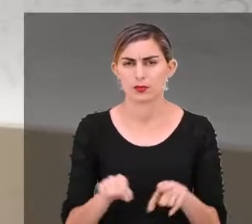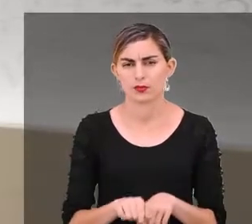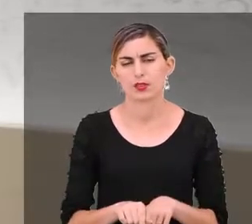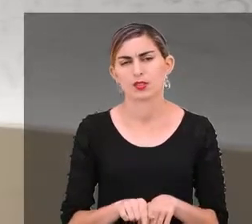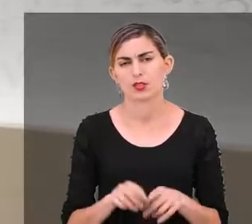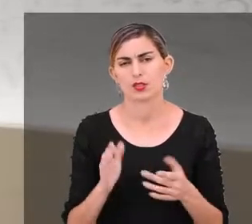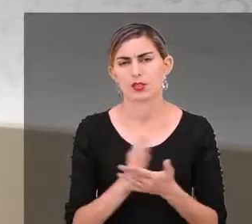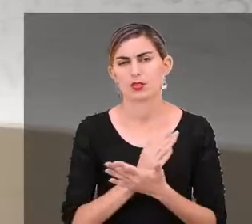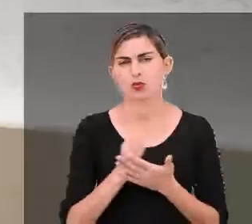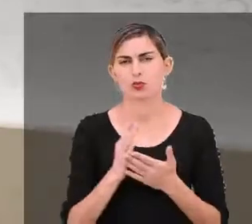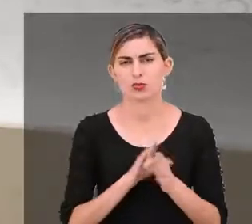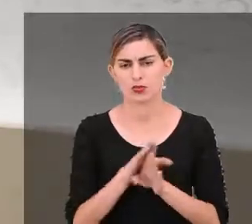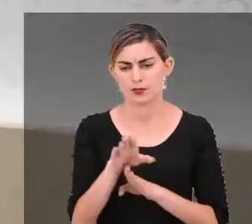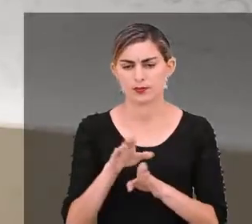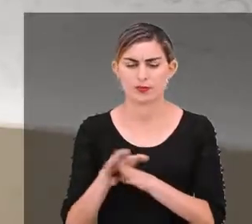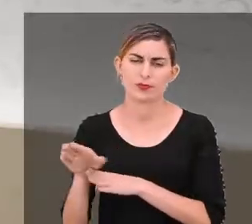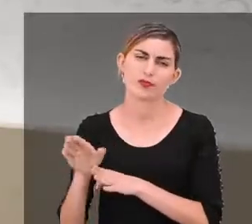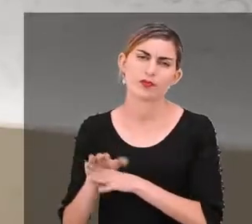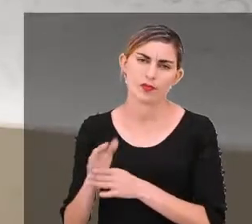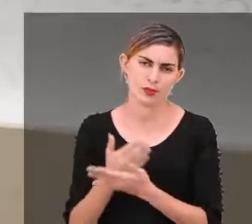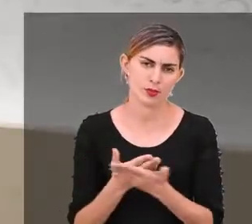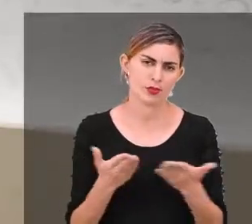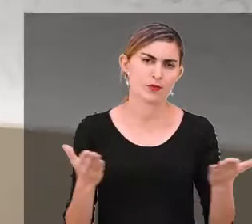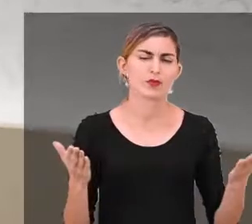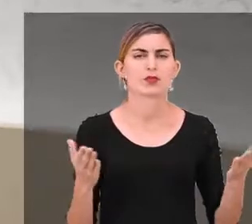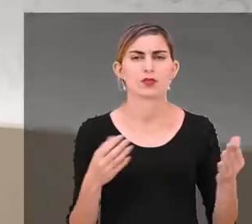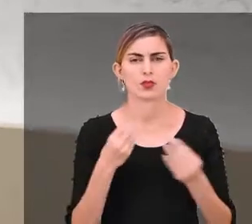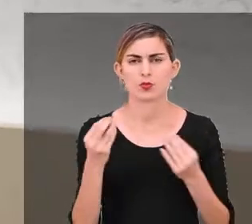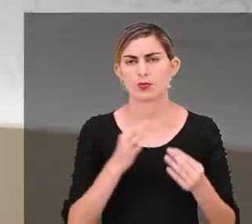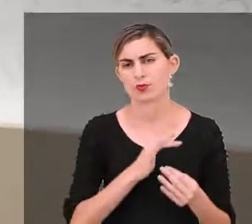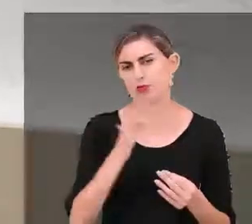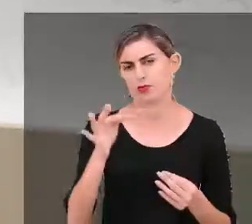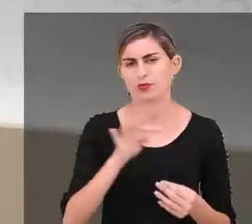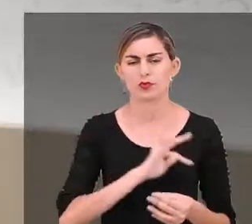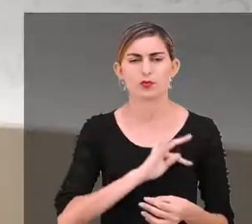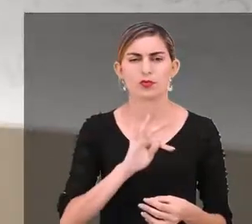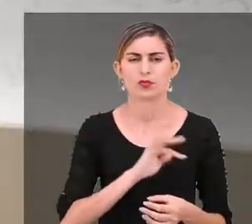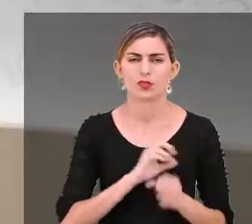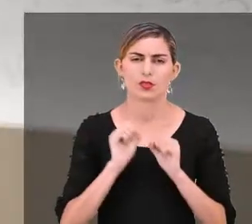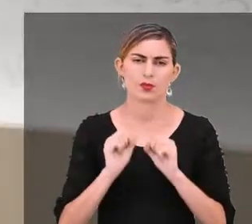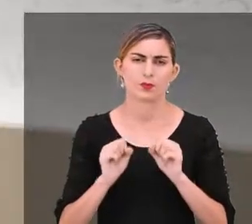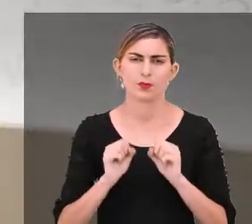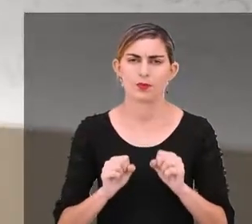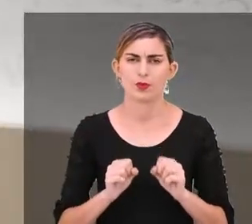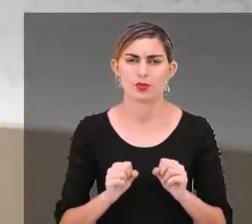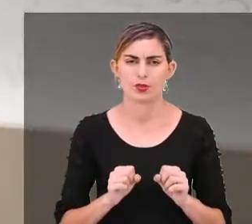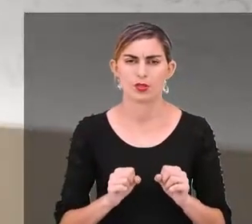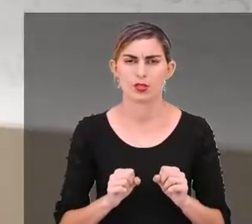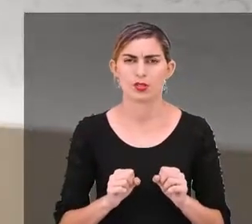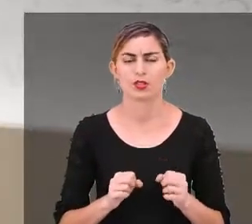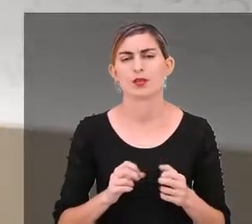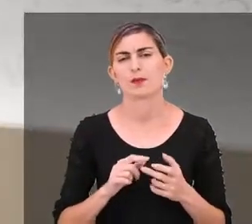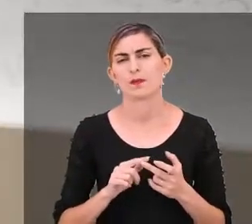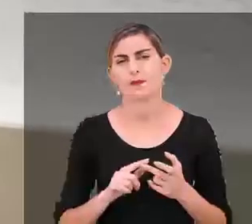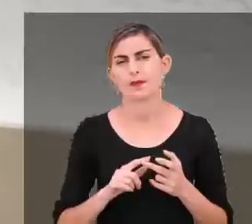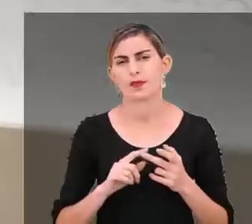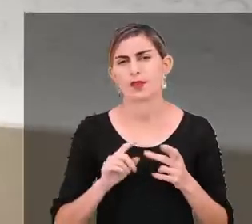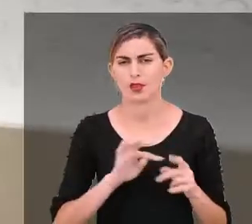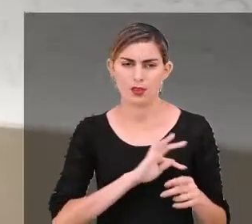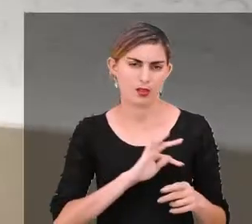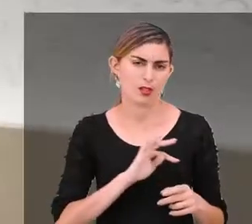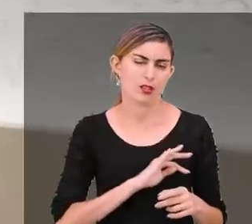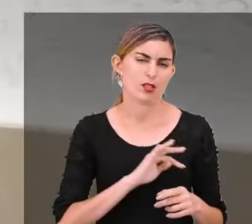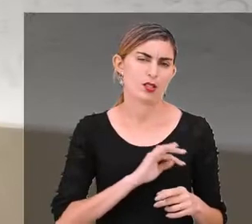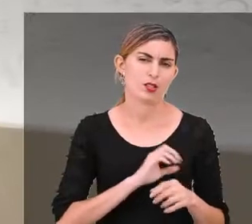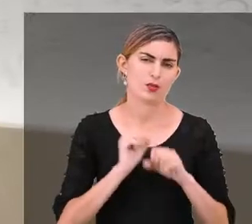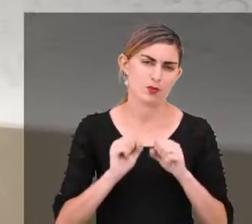também algumas recomendações que você, como futuro técnico, pode adotar, ou como técnico em si,